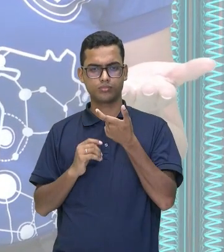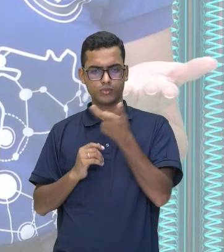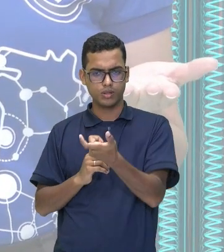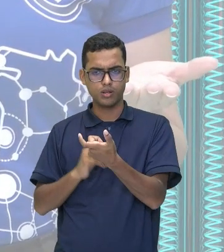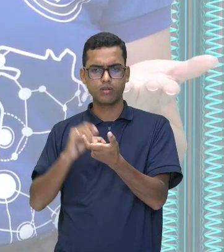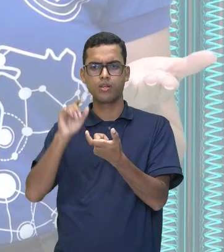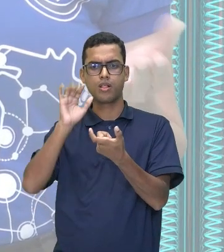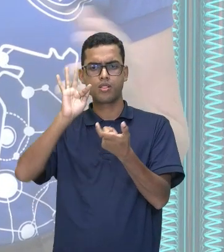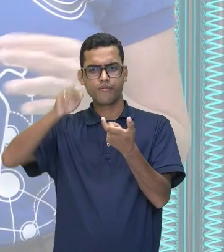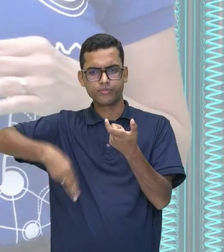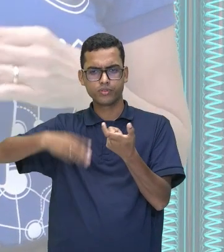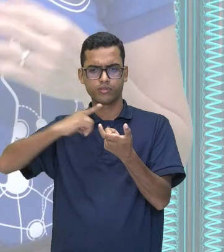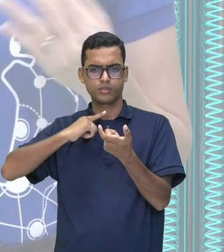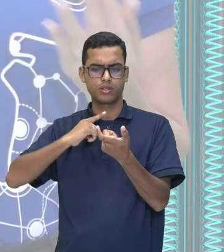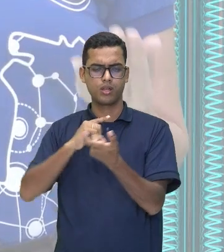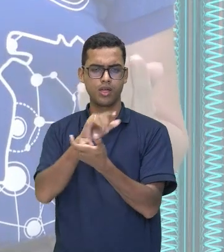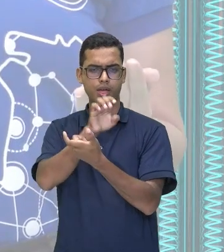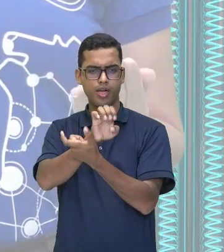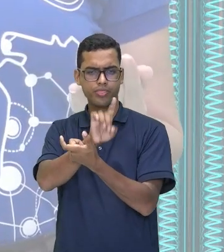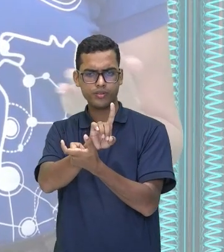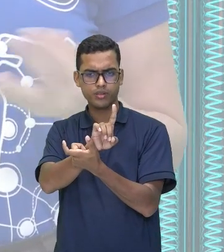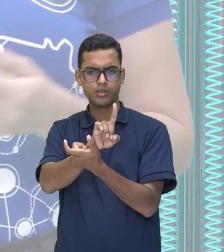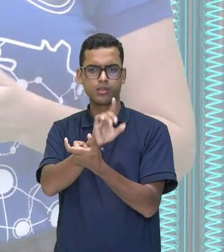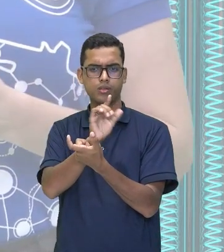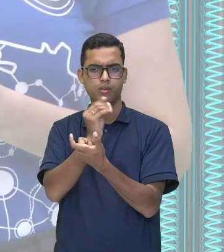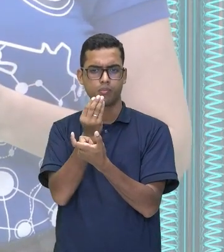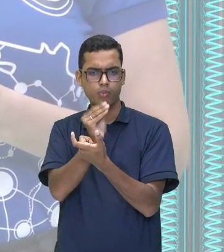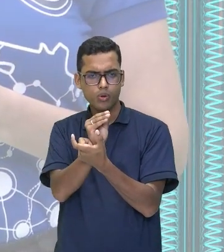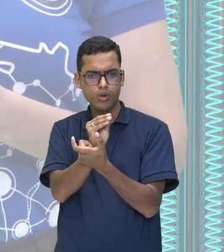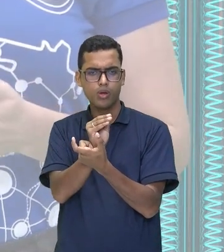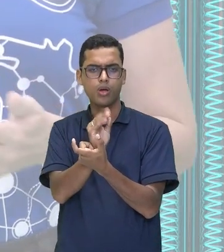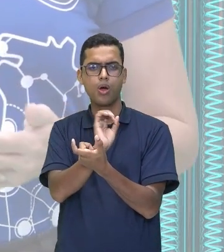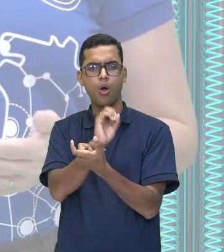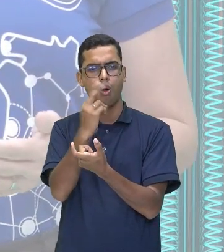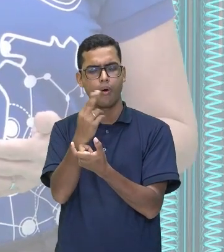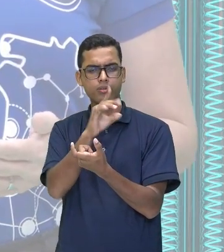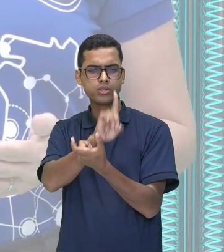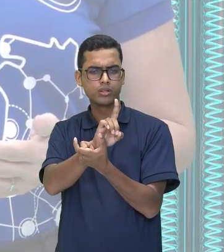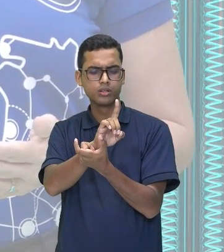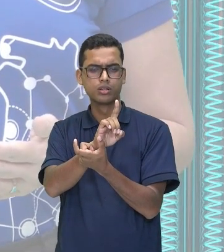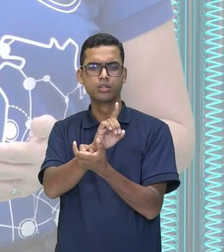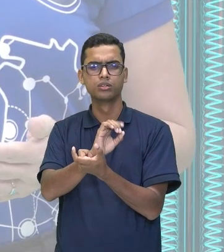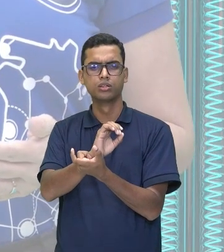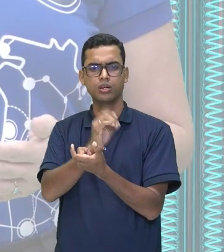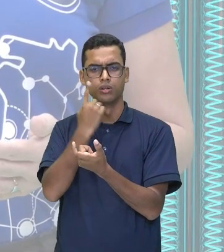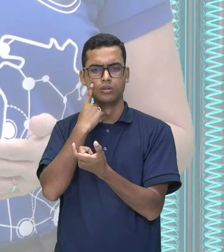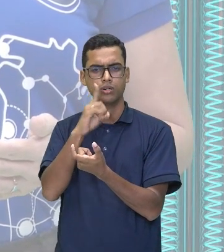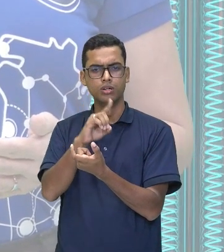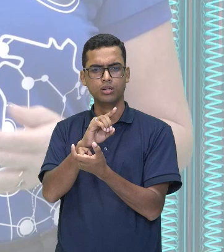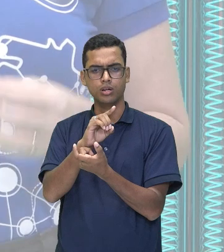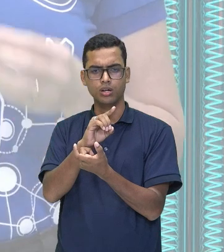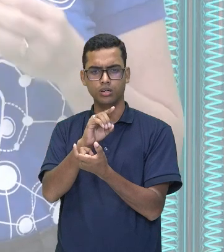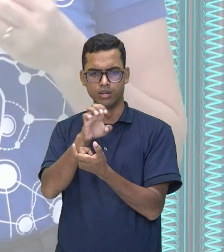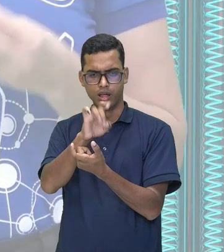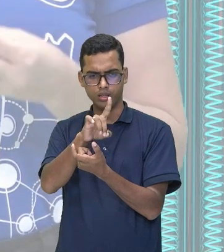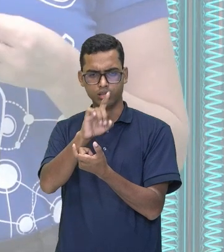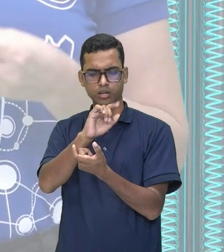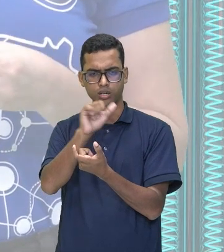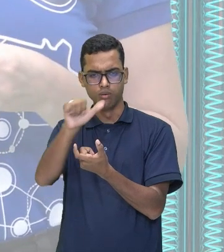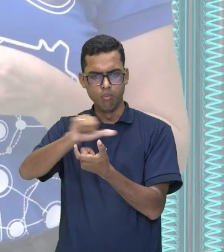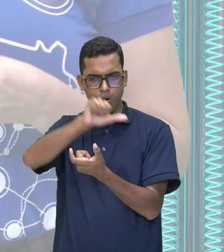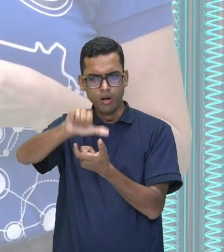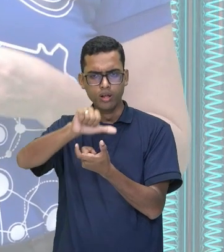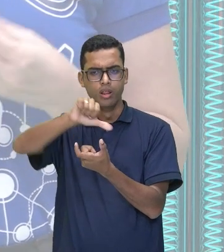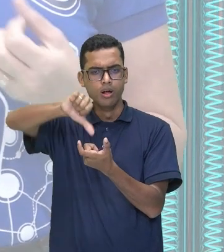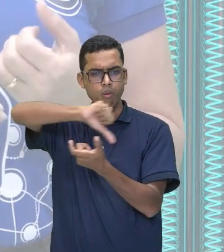os verbos irregulares, só que aqueles que a gente já viu que não tem regra. Mas eles são utilizados aonde?